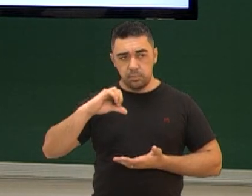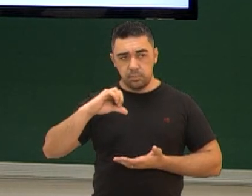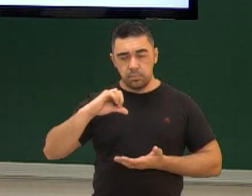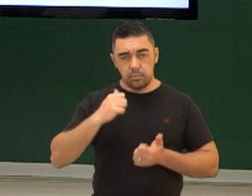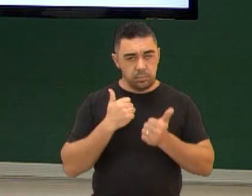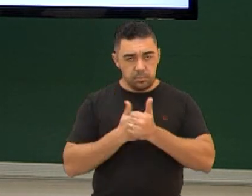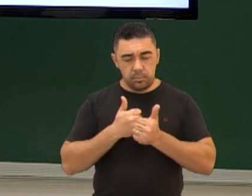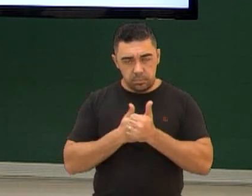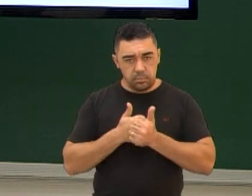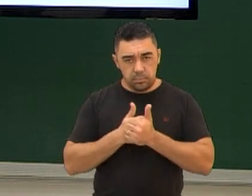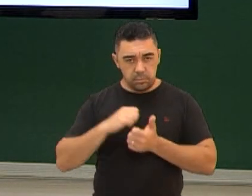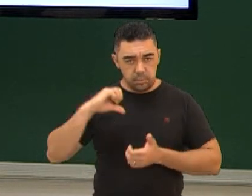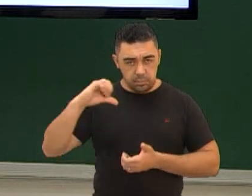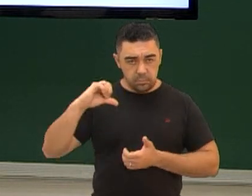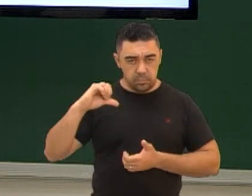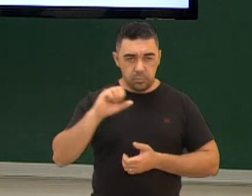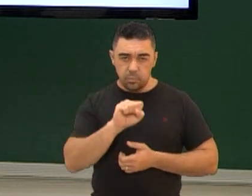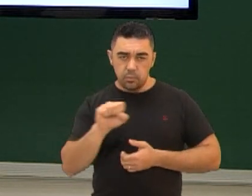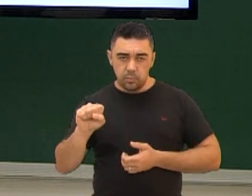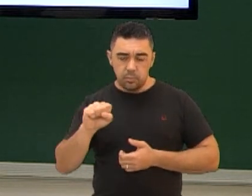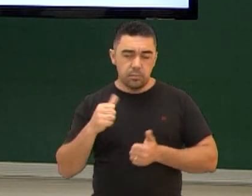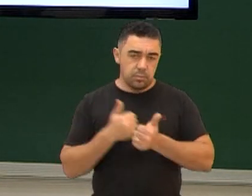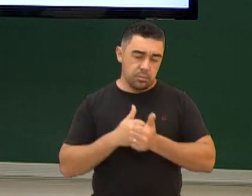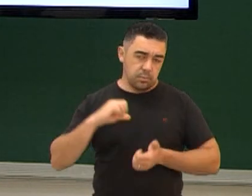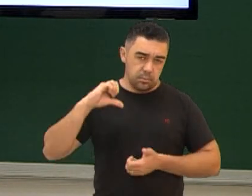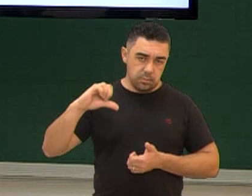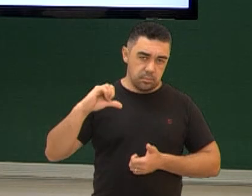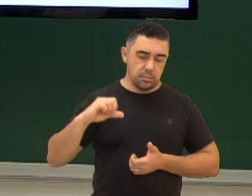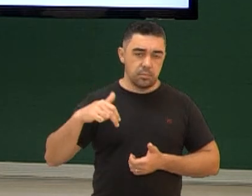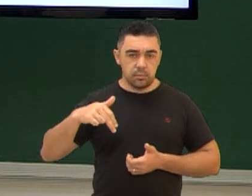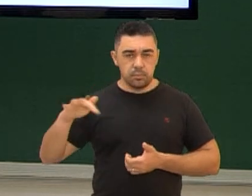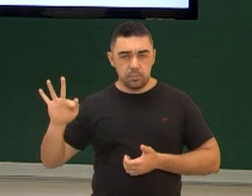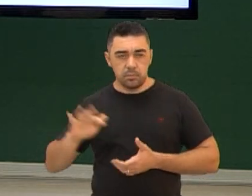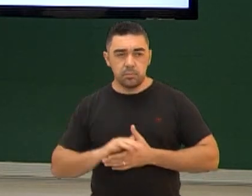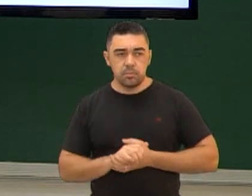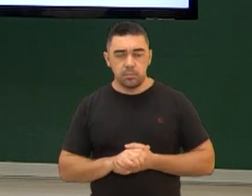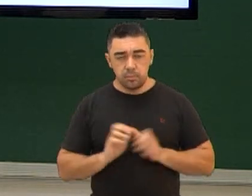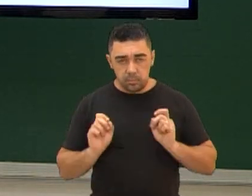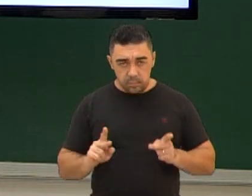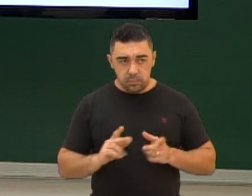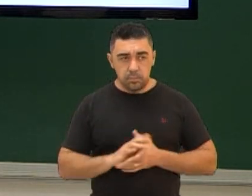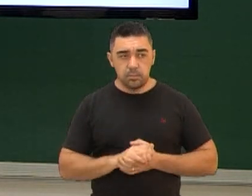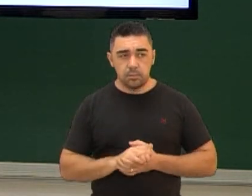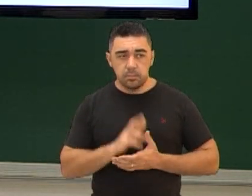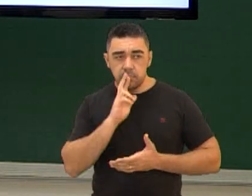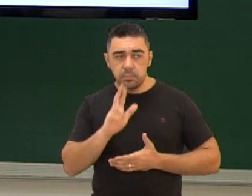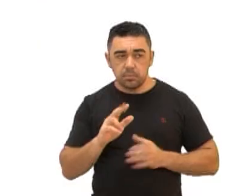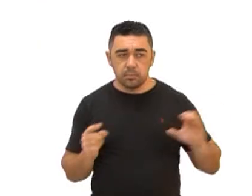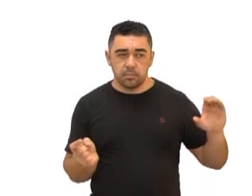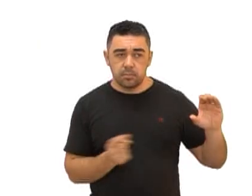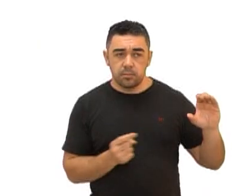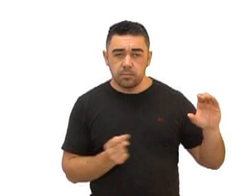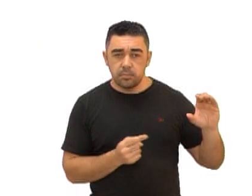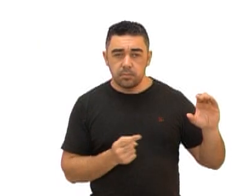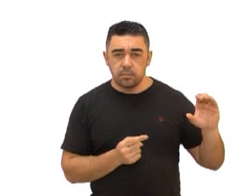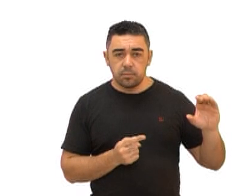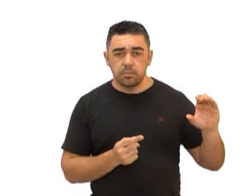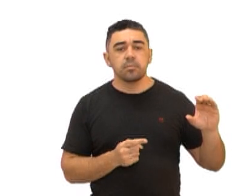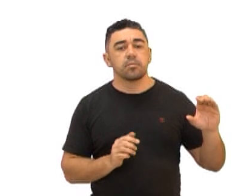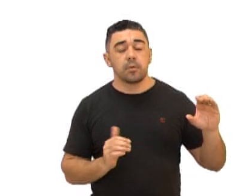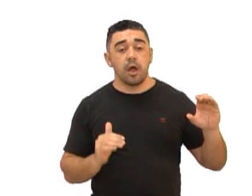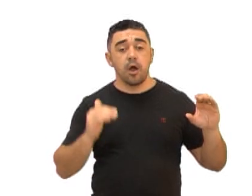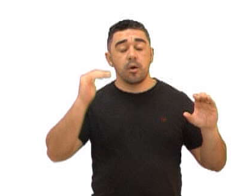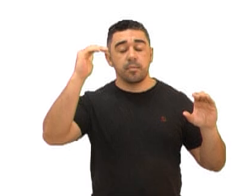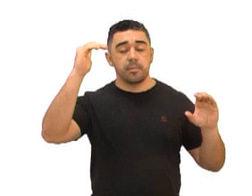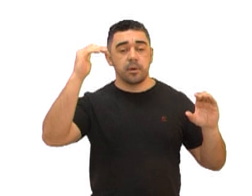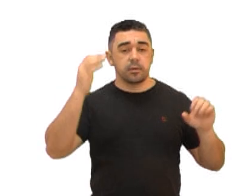de 9, 2,9, então 2,9 nanofaraday, ok? Resposta certa, então, letra C vai